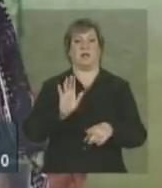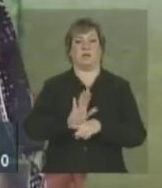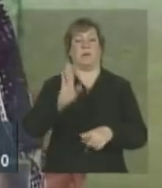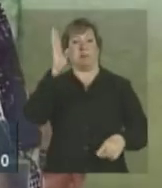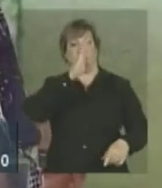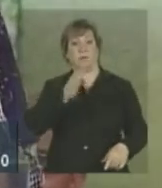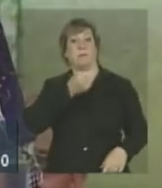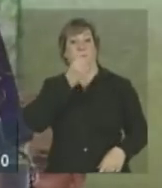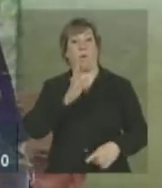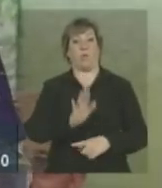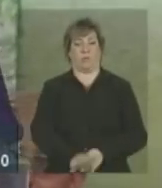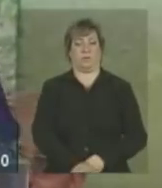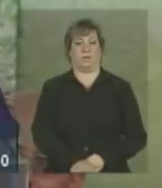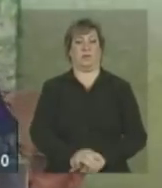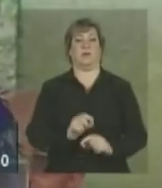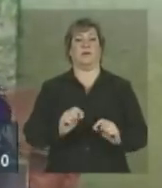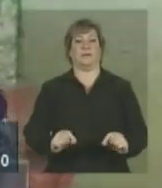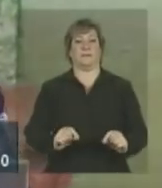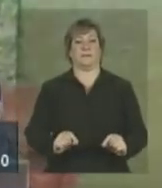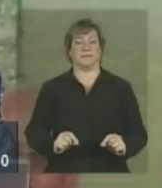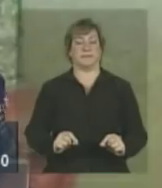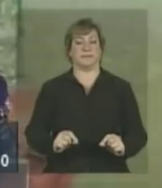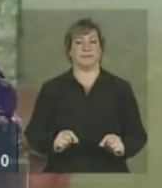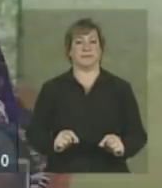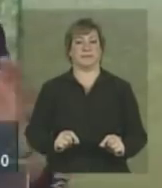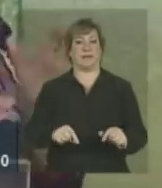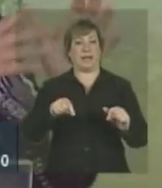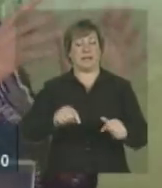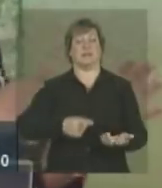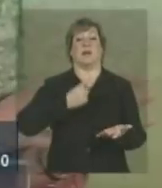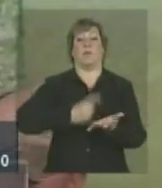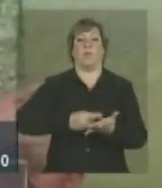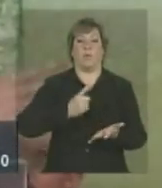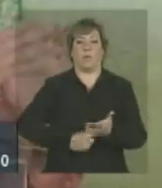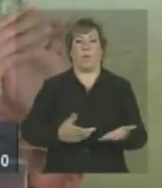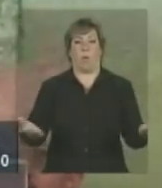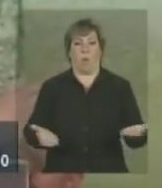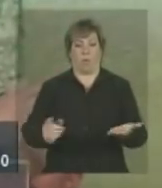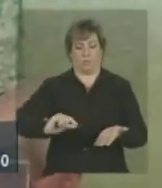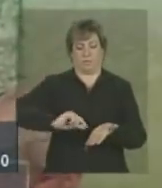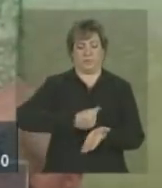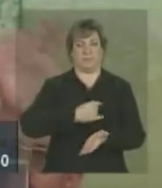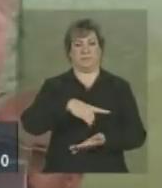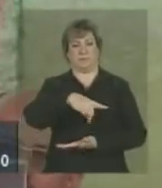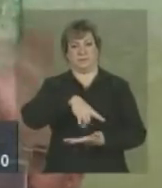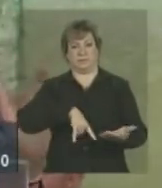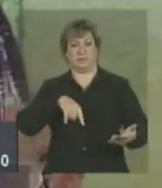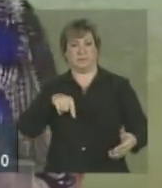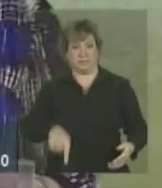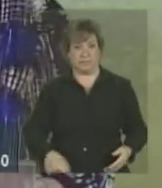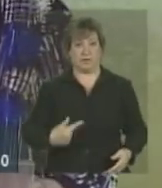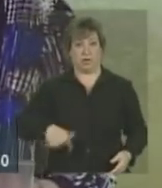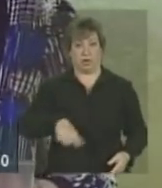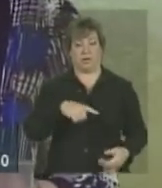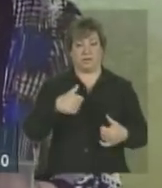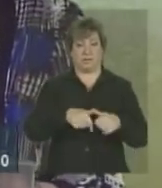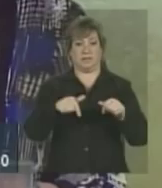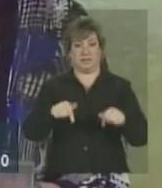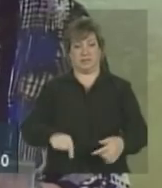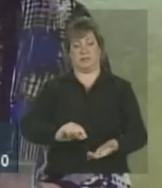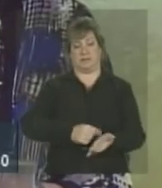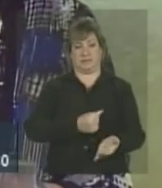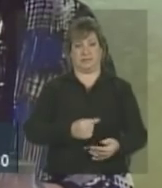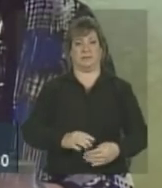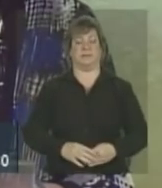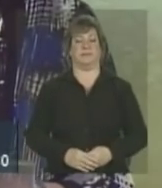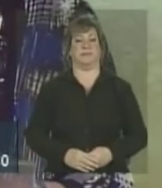Brasil, que é este acordo que hoje nós estamos aqui